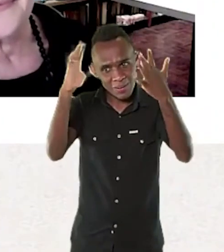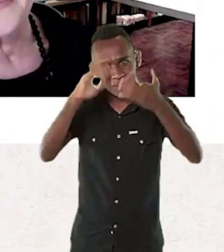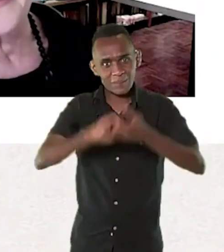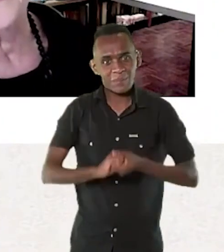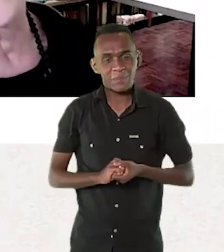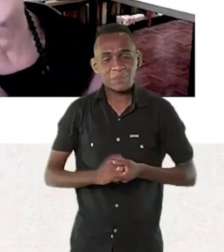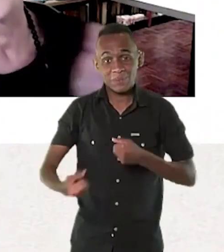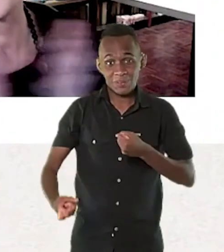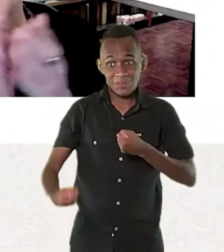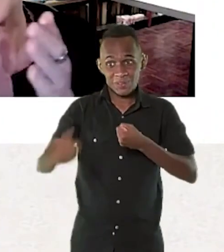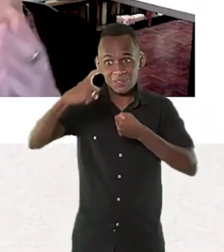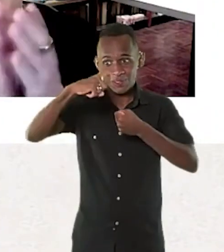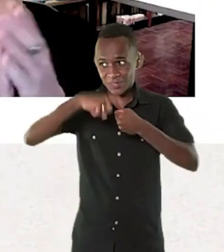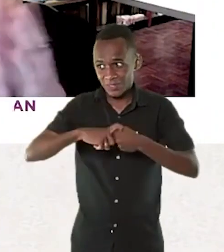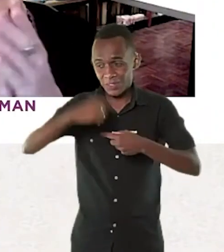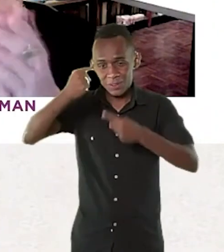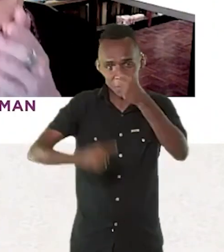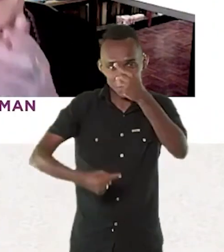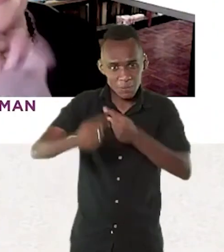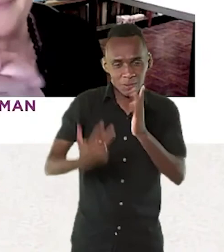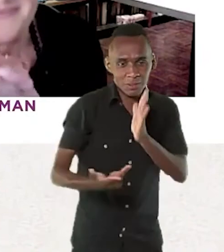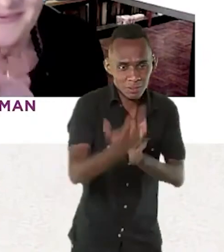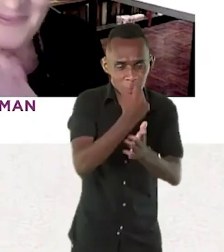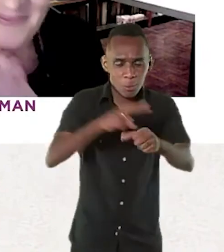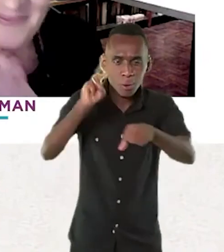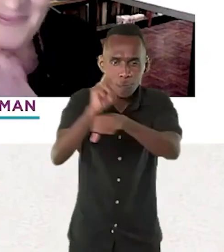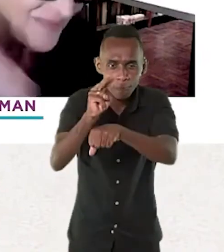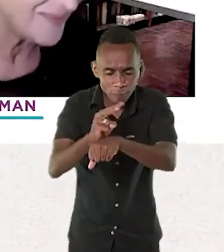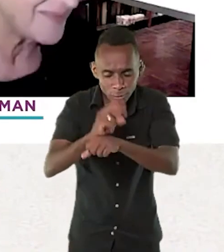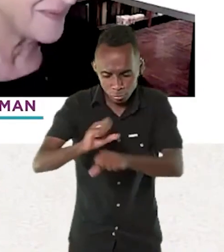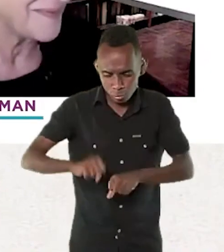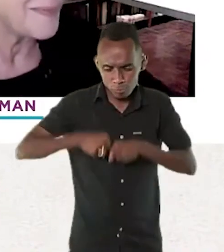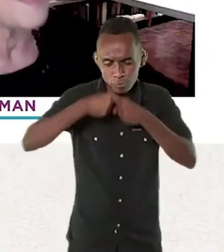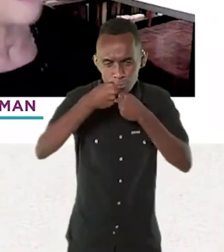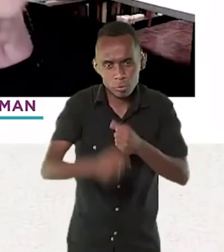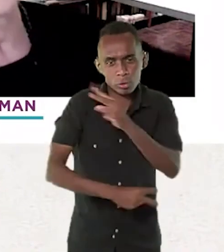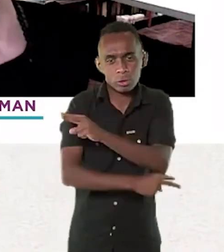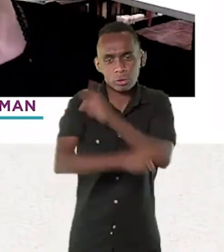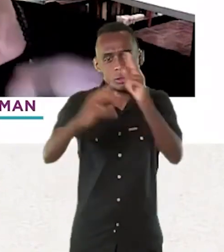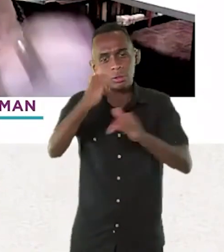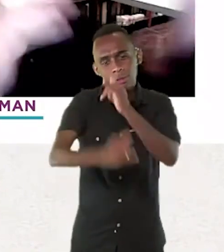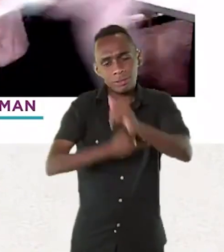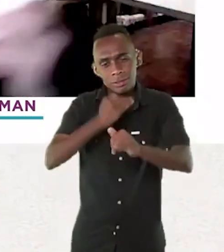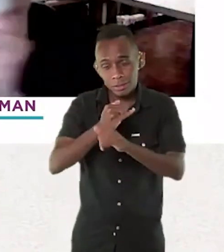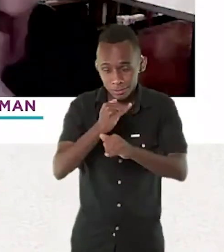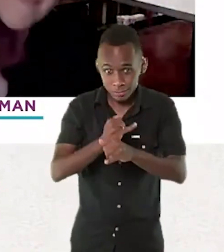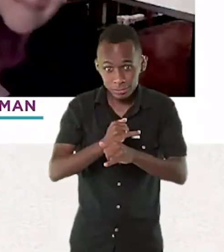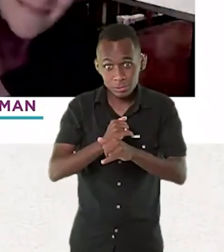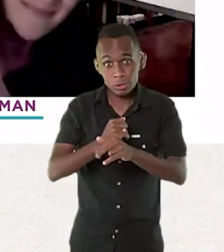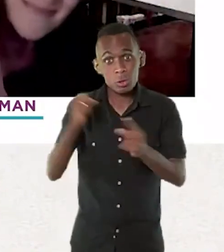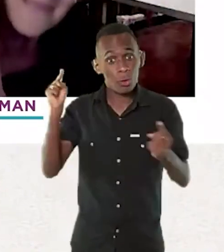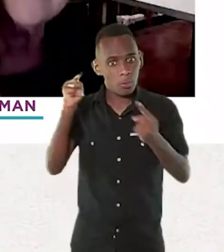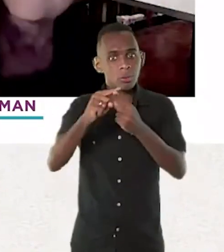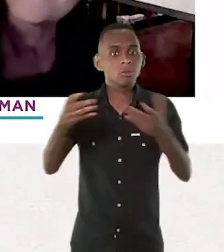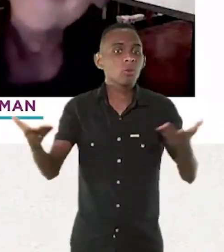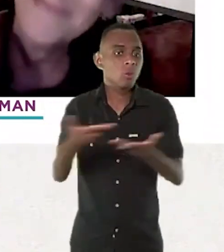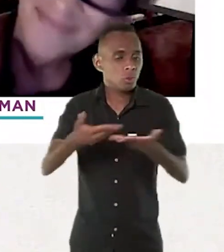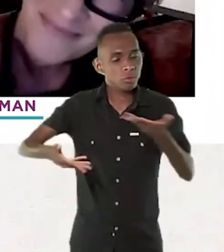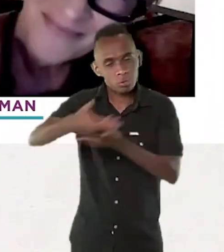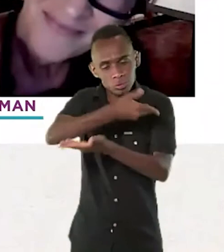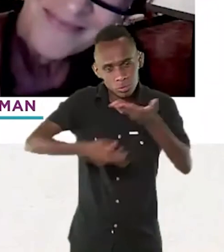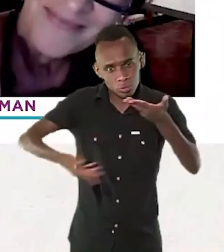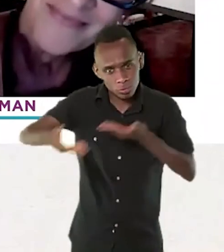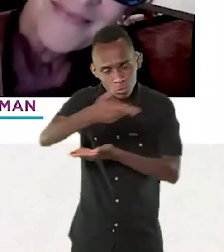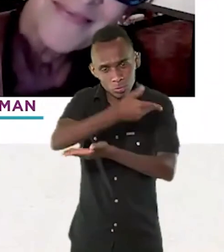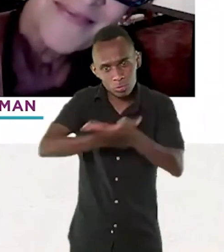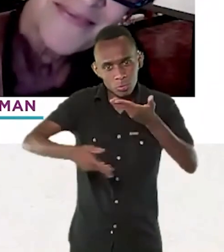Voltando. Políticas da imagem, vigilância e resistência da Dasdosfera. Esse é o motivo do nosso encontro hoje,